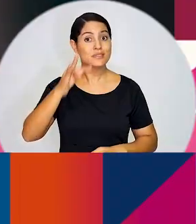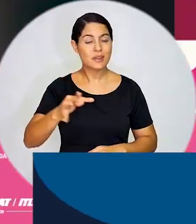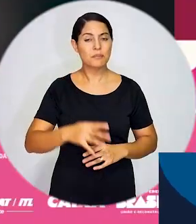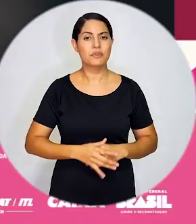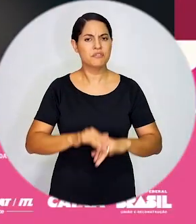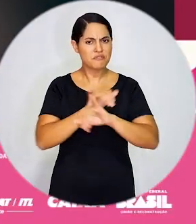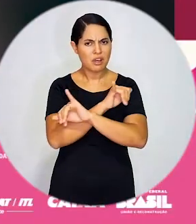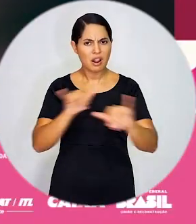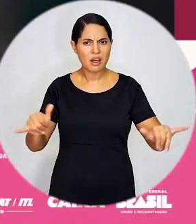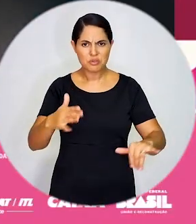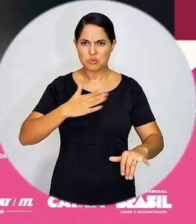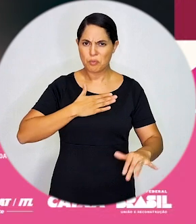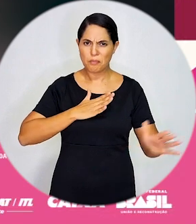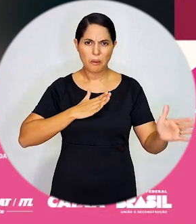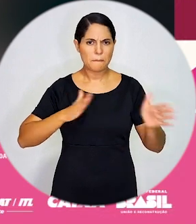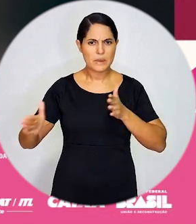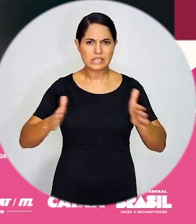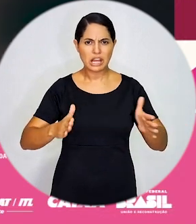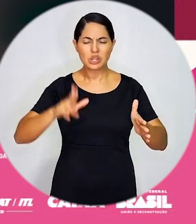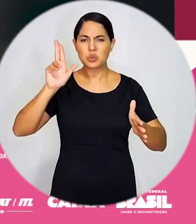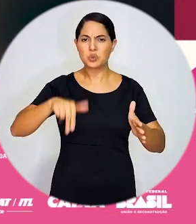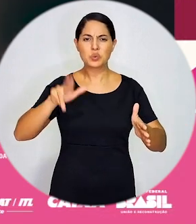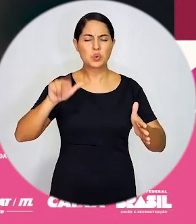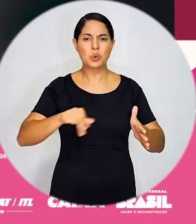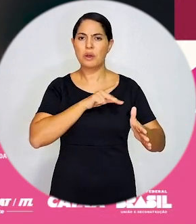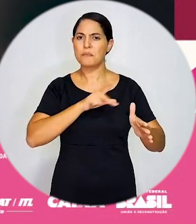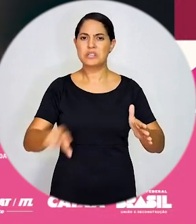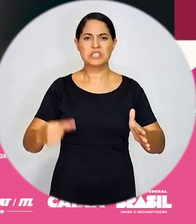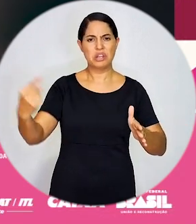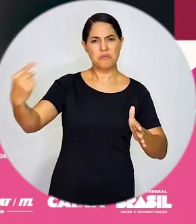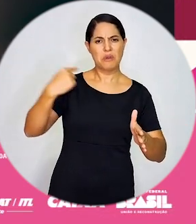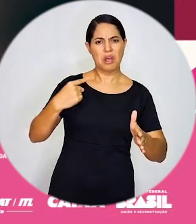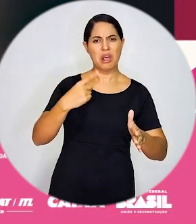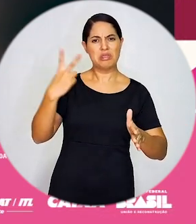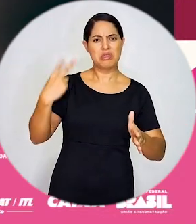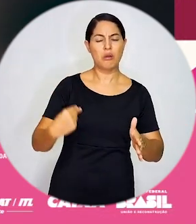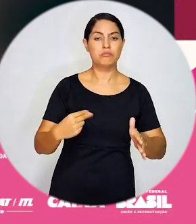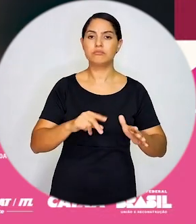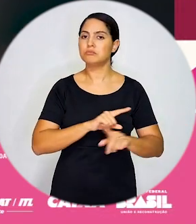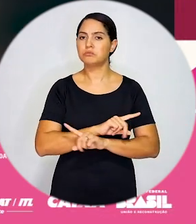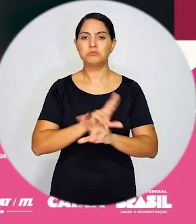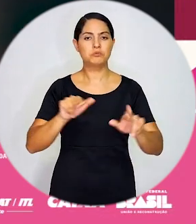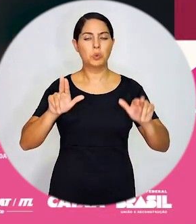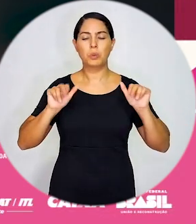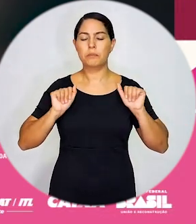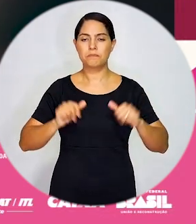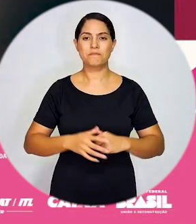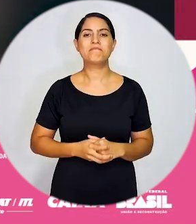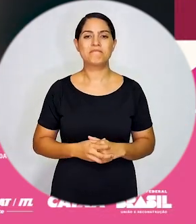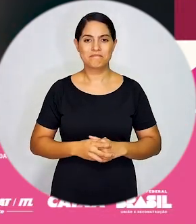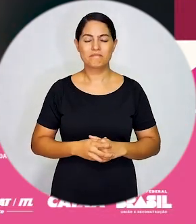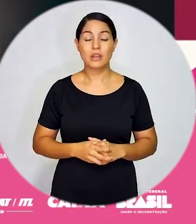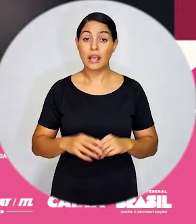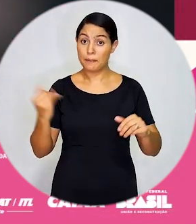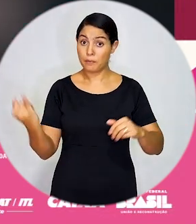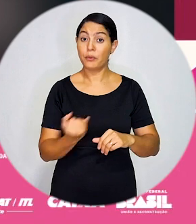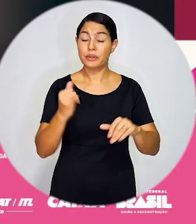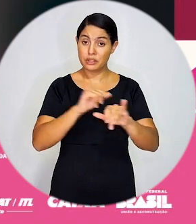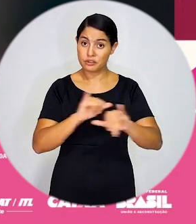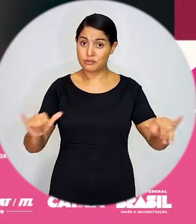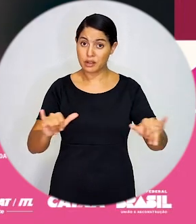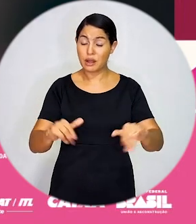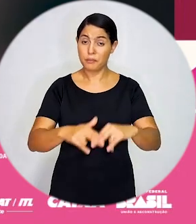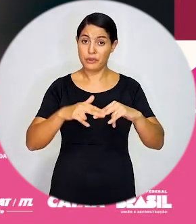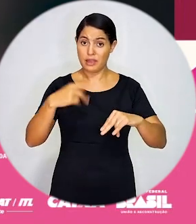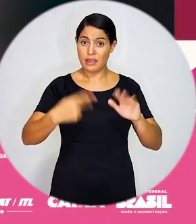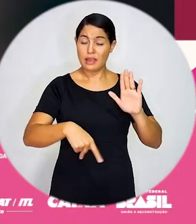e testemunhar que nunca, no meu mandato, recebi um não da presidência. Isso é importante, às vezes, externalizar, porque isso não